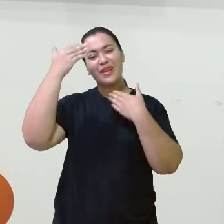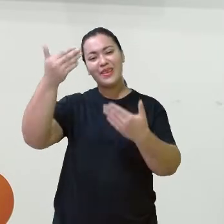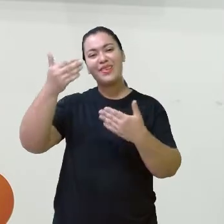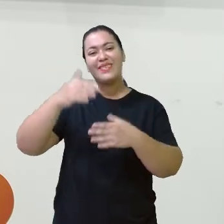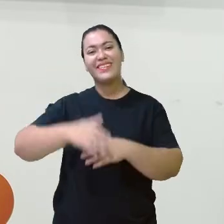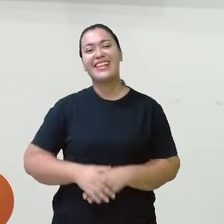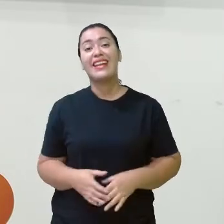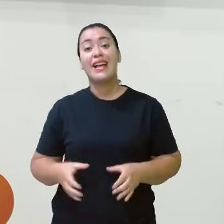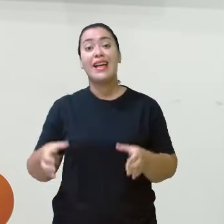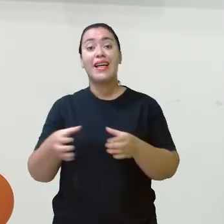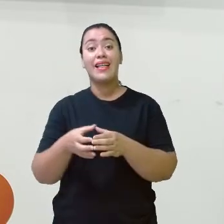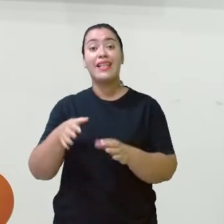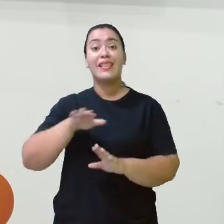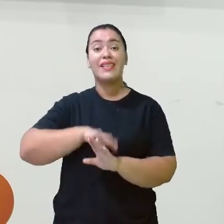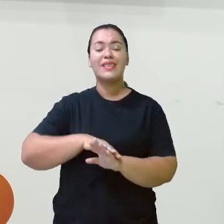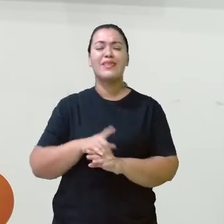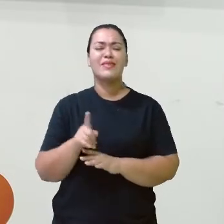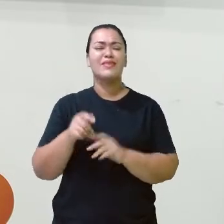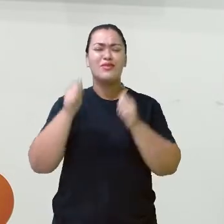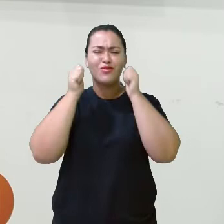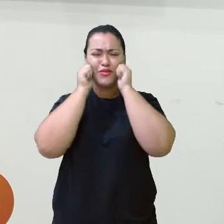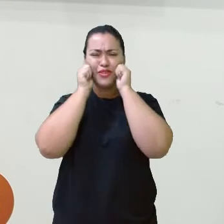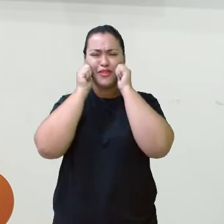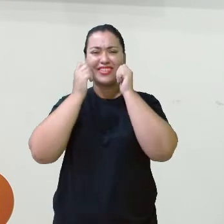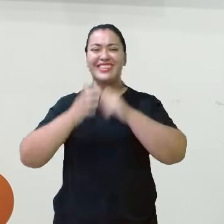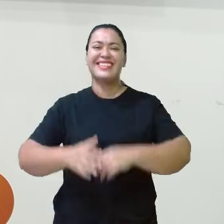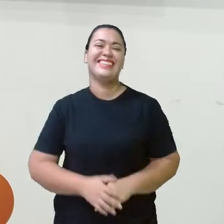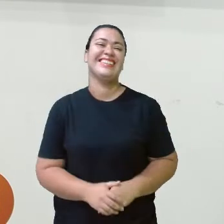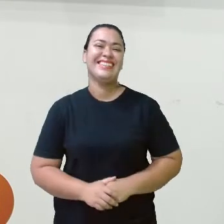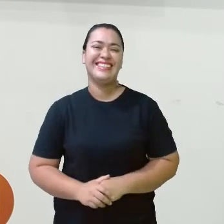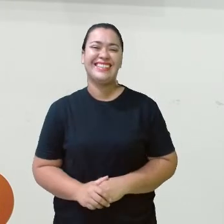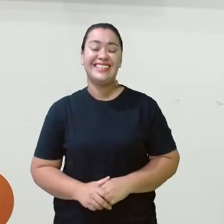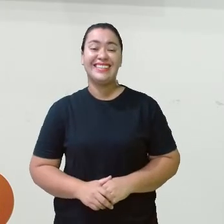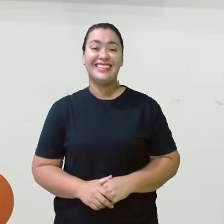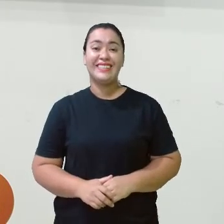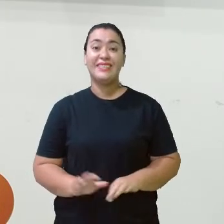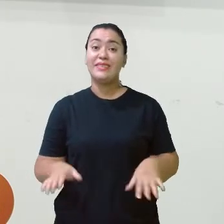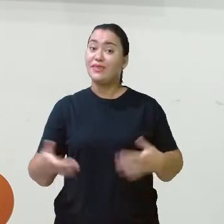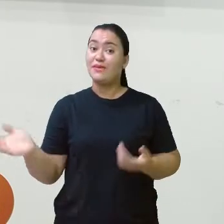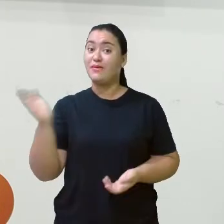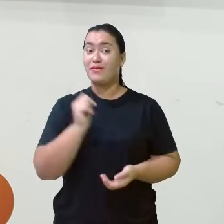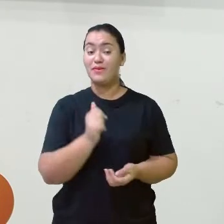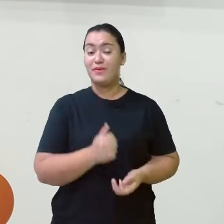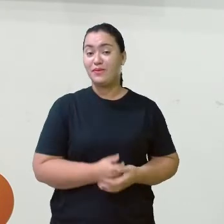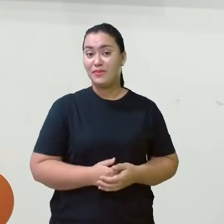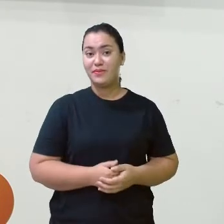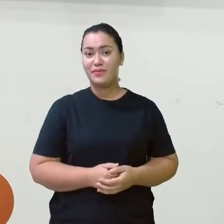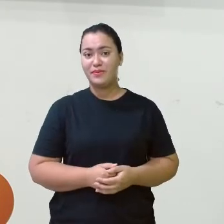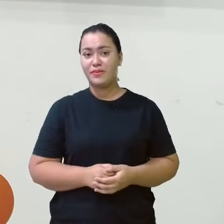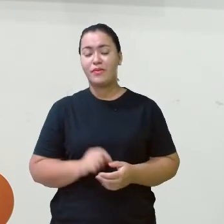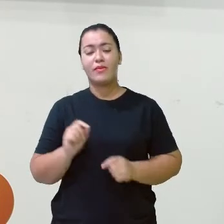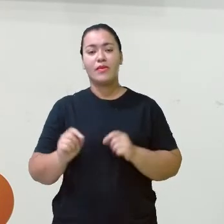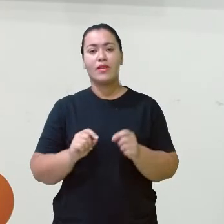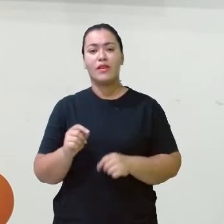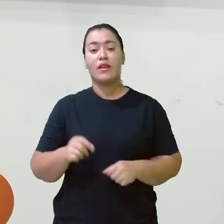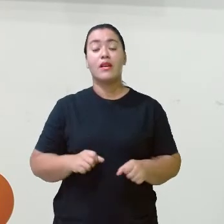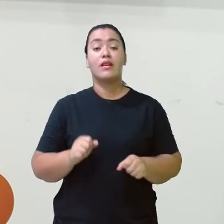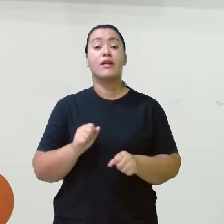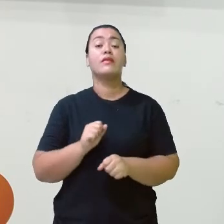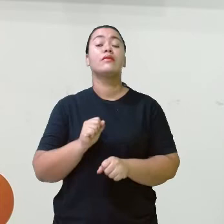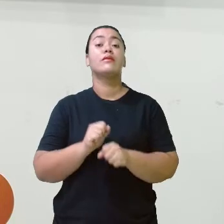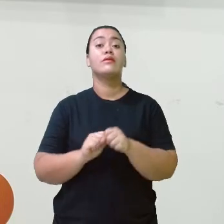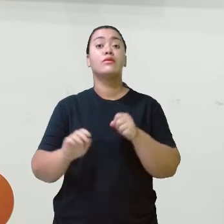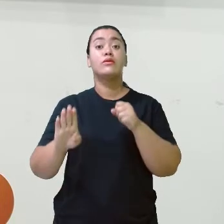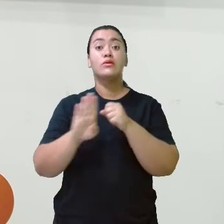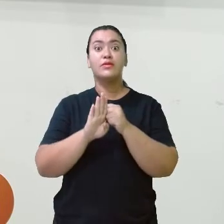Obrigada, produção, vocês são muito fofinhos. Então, gente, vamos lá. Vamos falar de substantivos, que é o